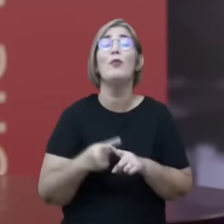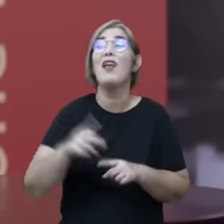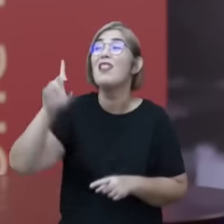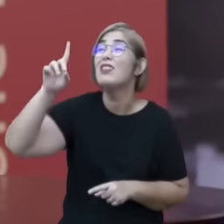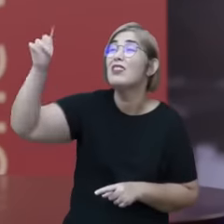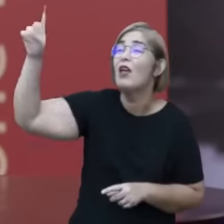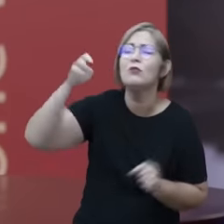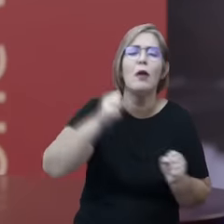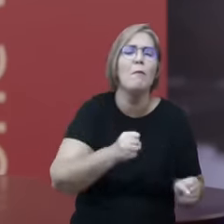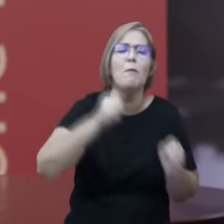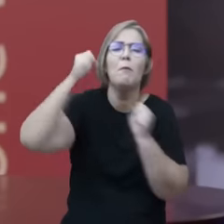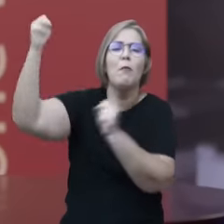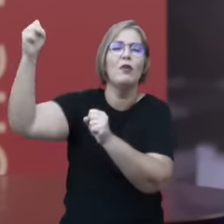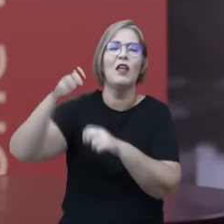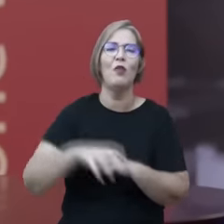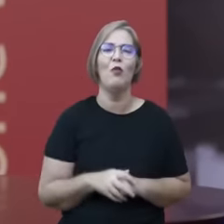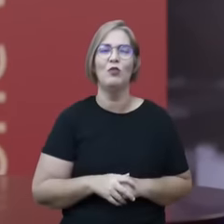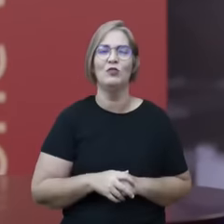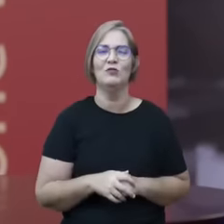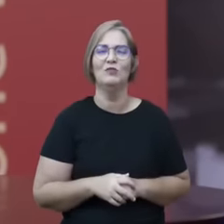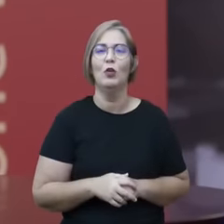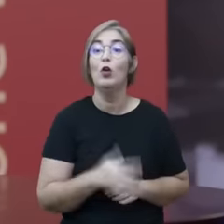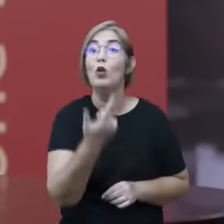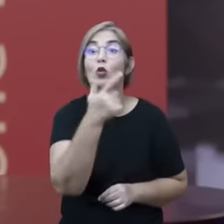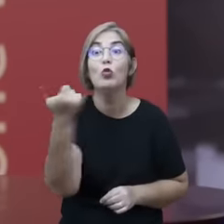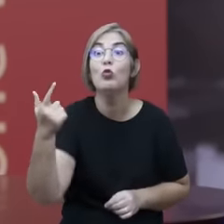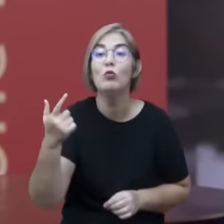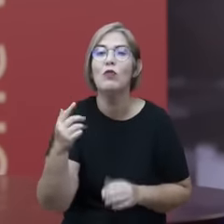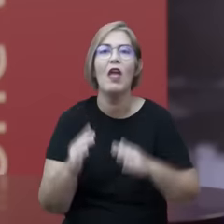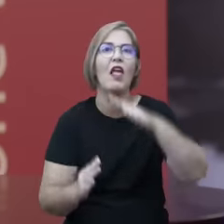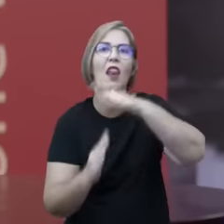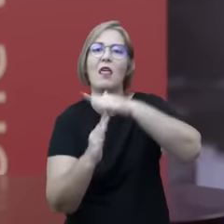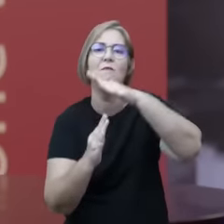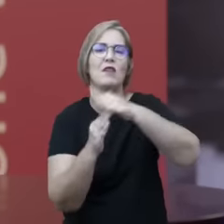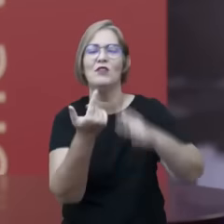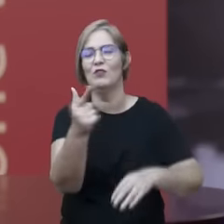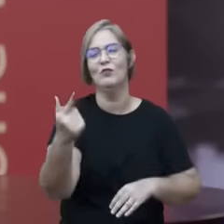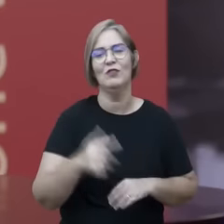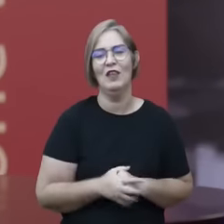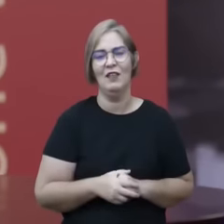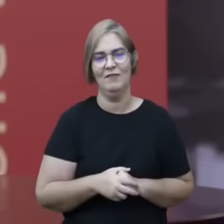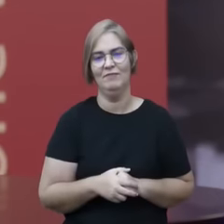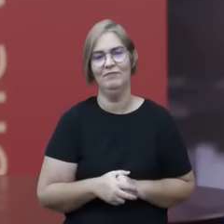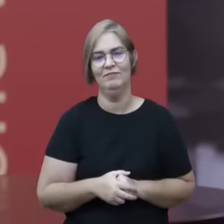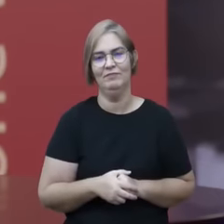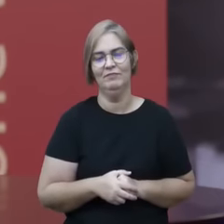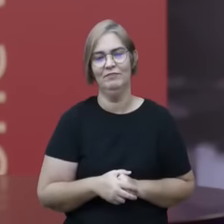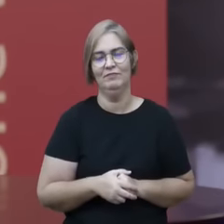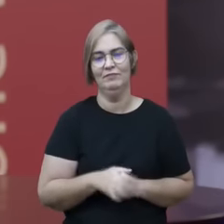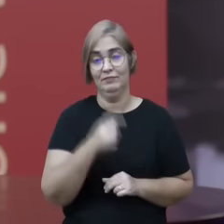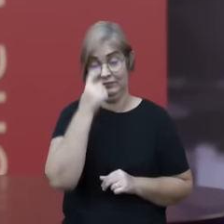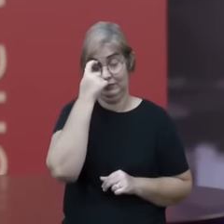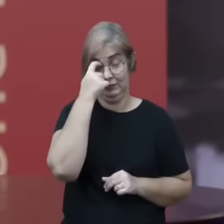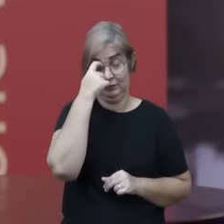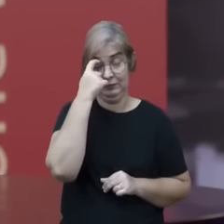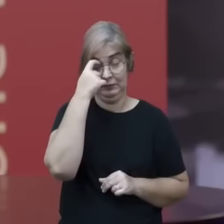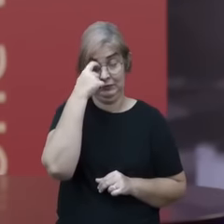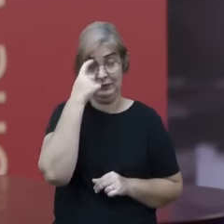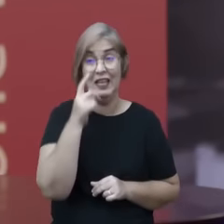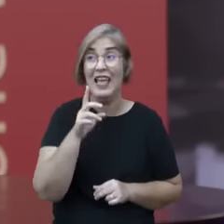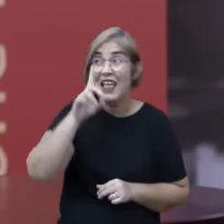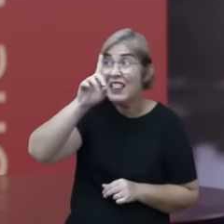justamente, certo? Então, eh, ele é um pode ser um horizonte de sentido para o